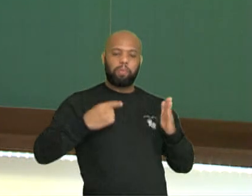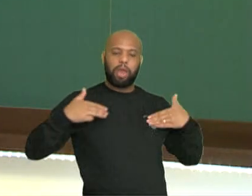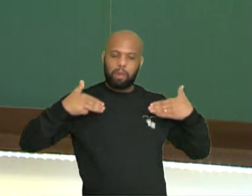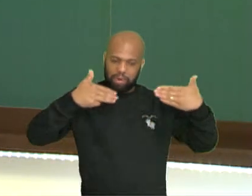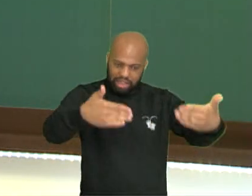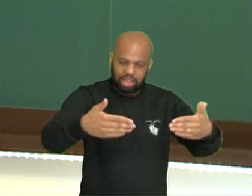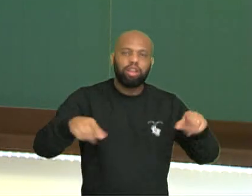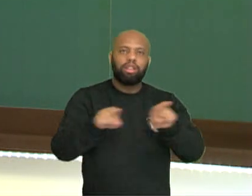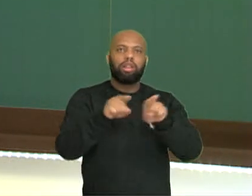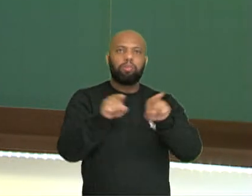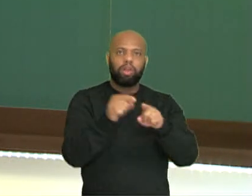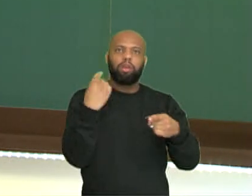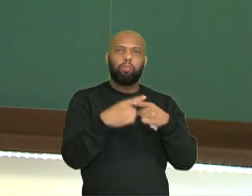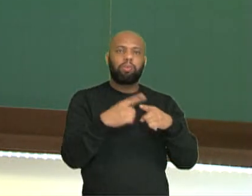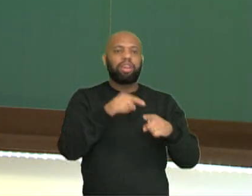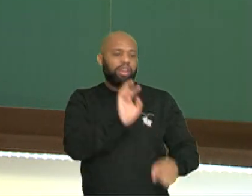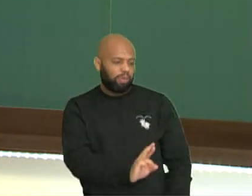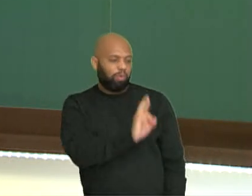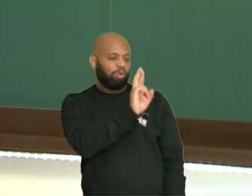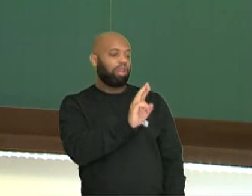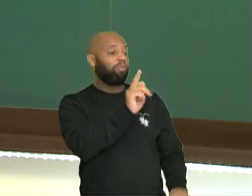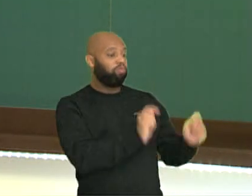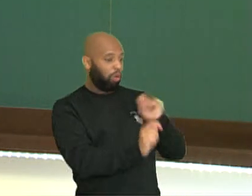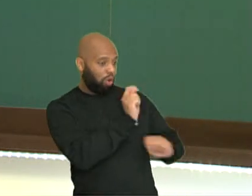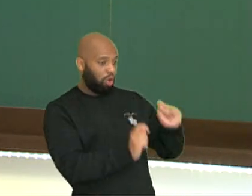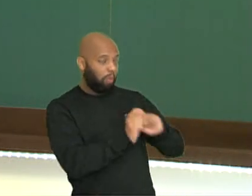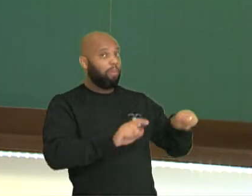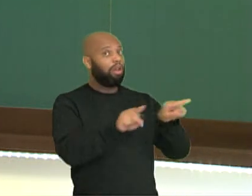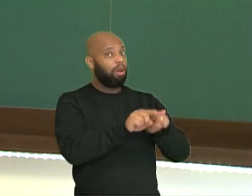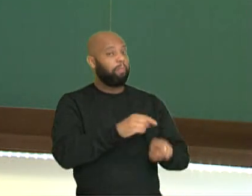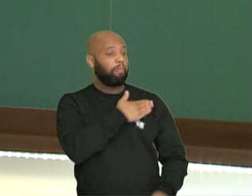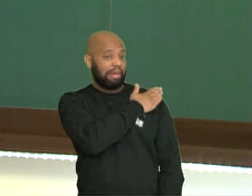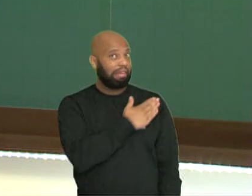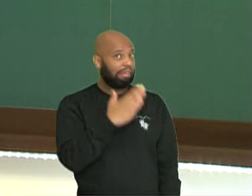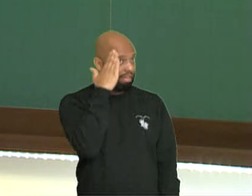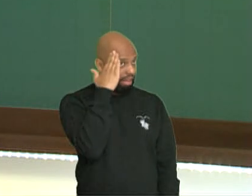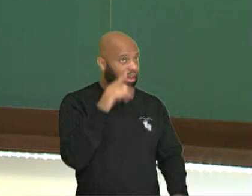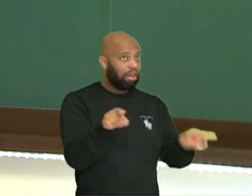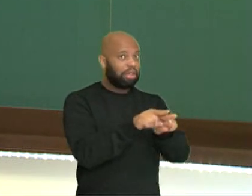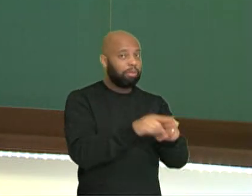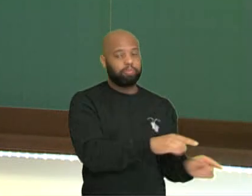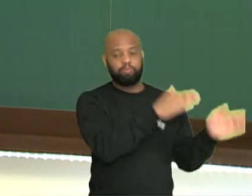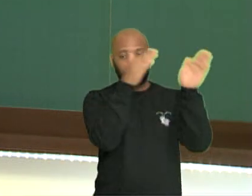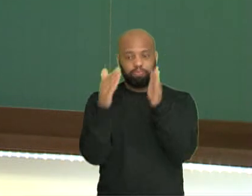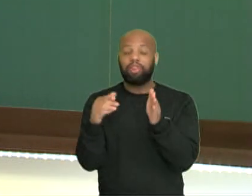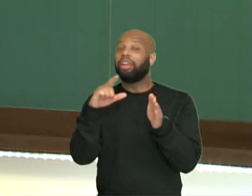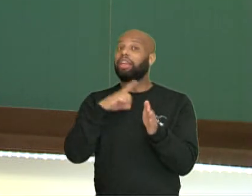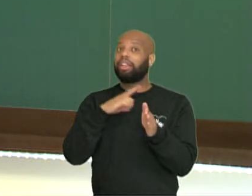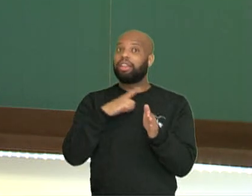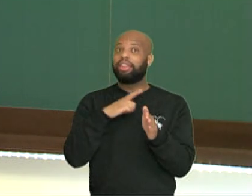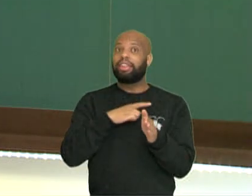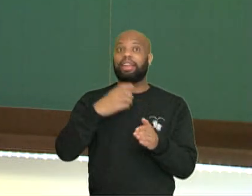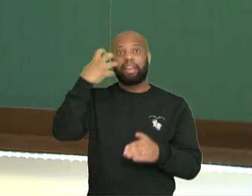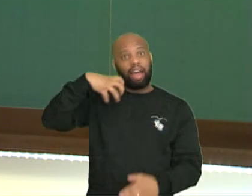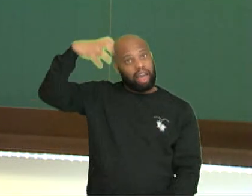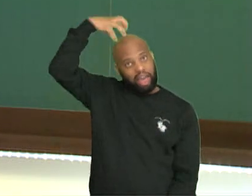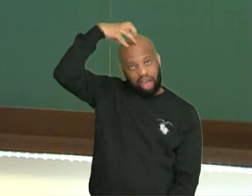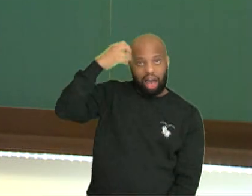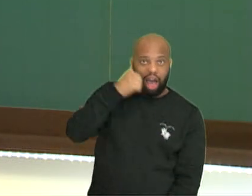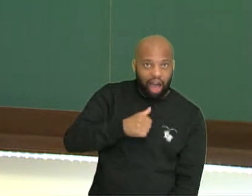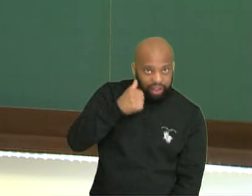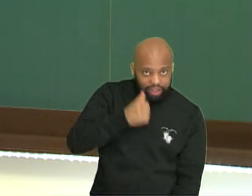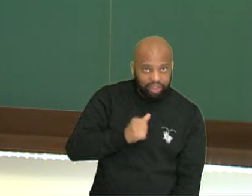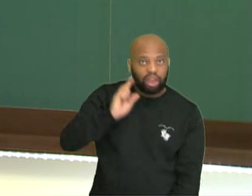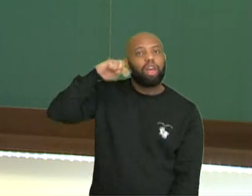porque ele é o responsável pela parte econômica e militar. Mas tem a rainha, hoje rainha, possivelmente